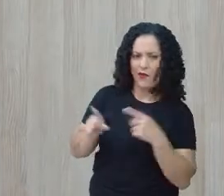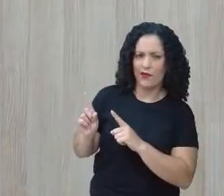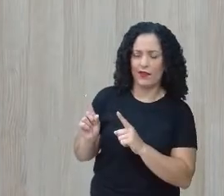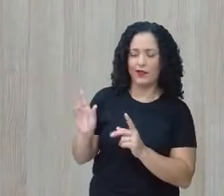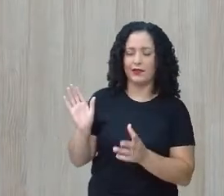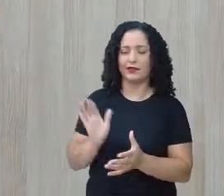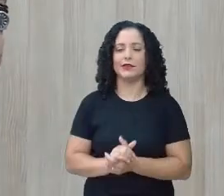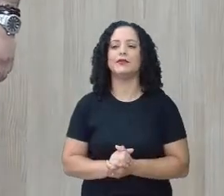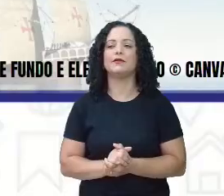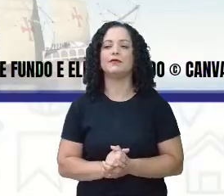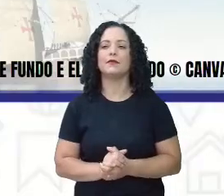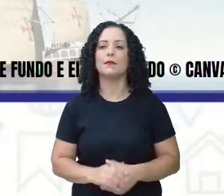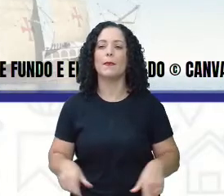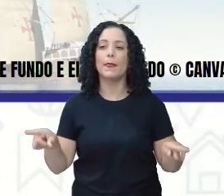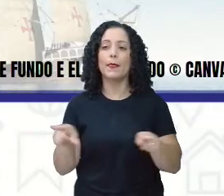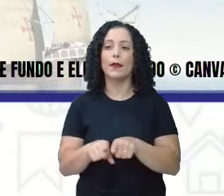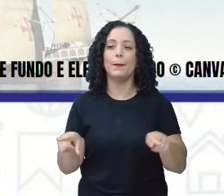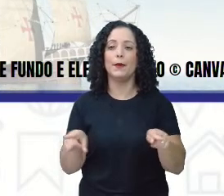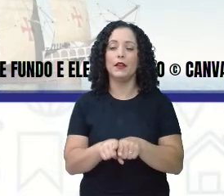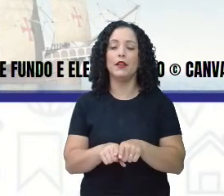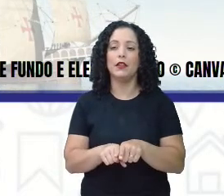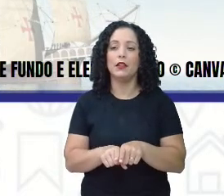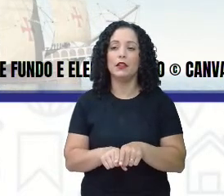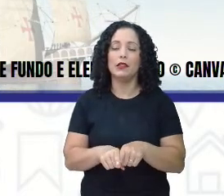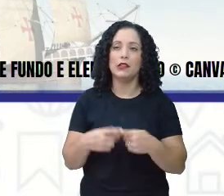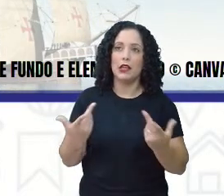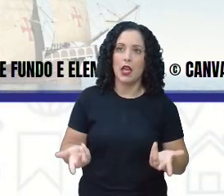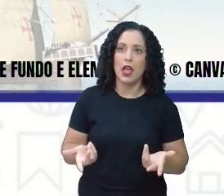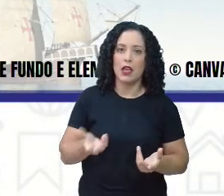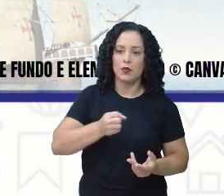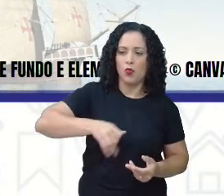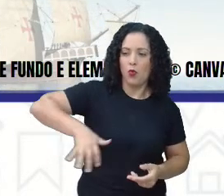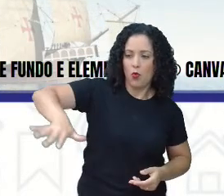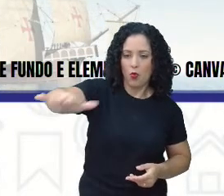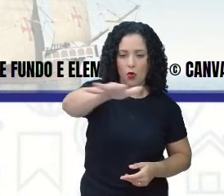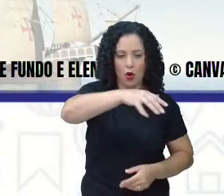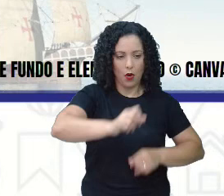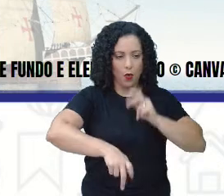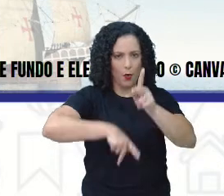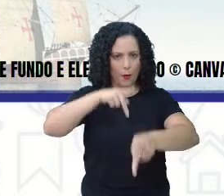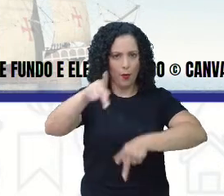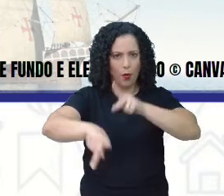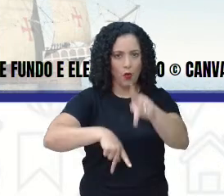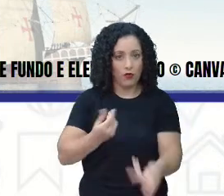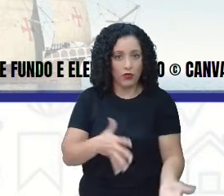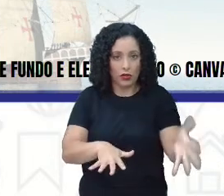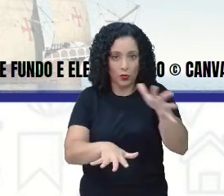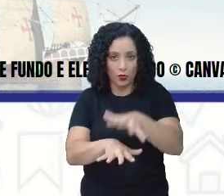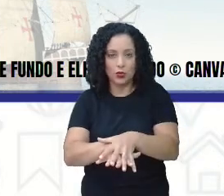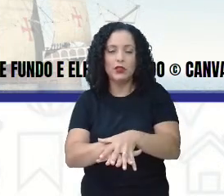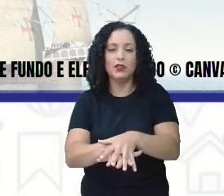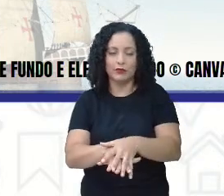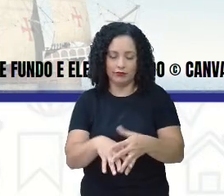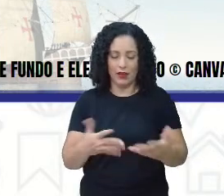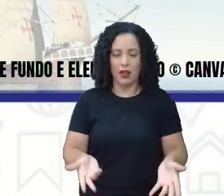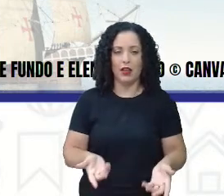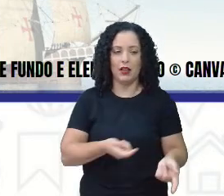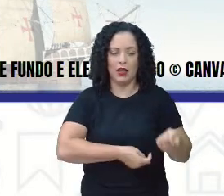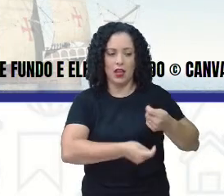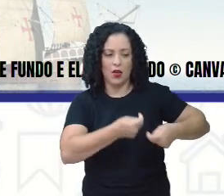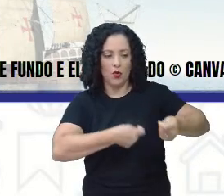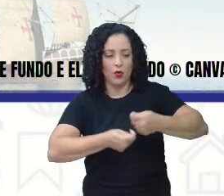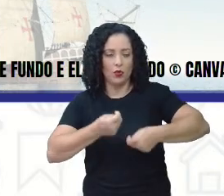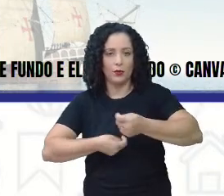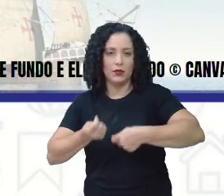questão, tentando incluir a população, né, nesse sistema econômico aí, né? Então, se você descobre